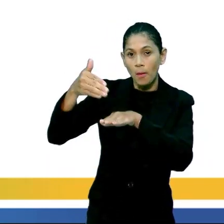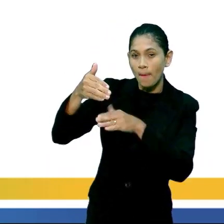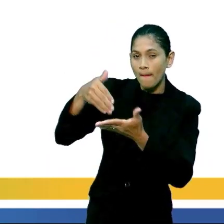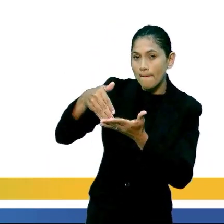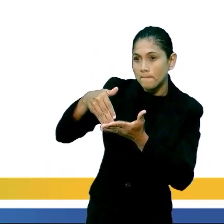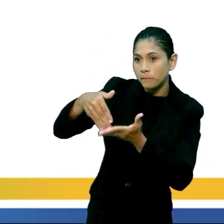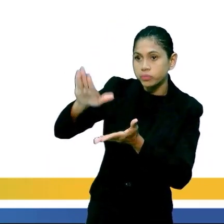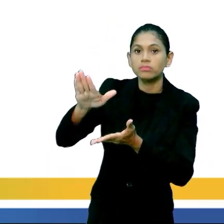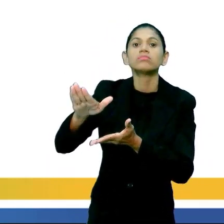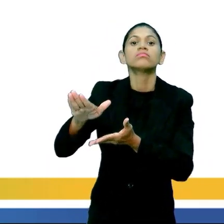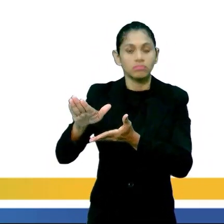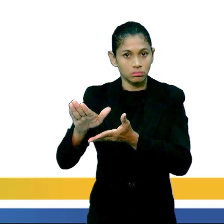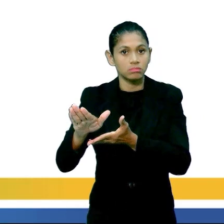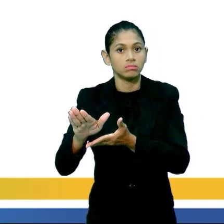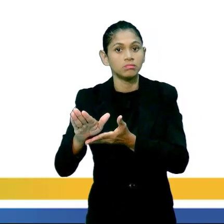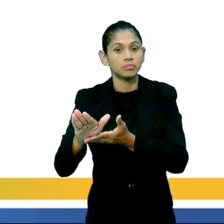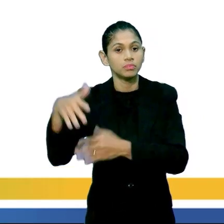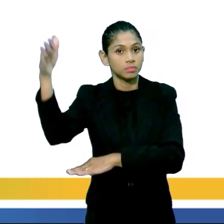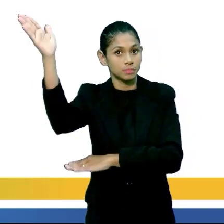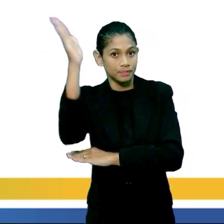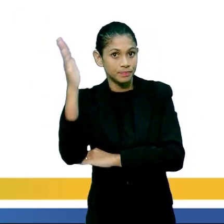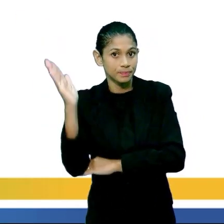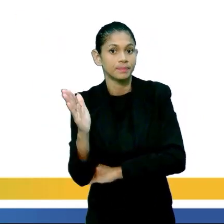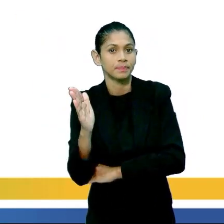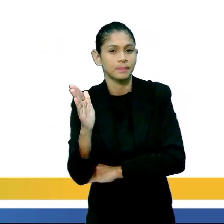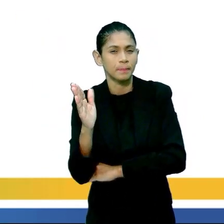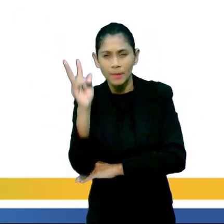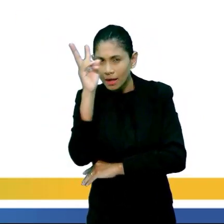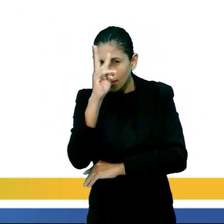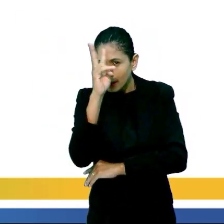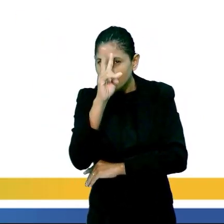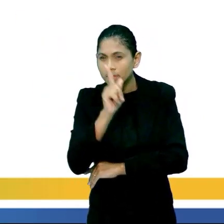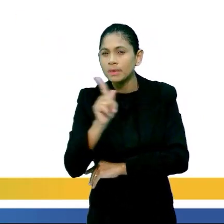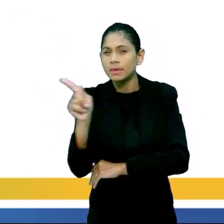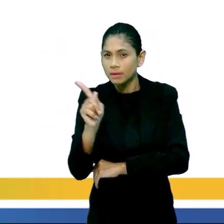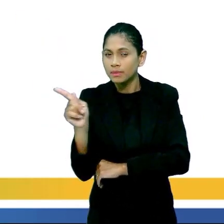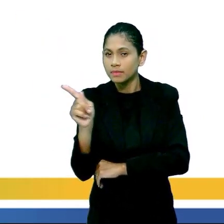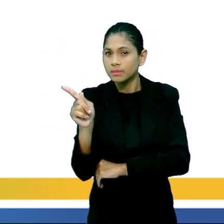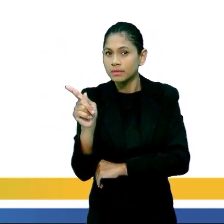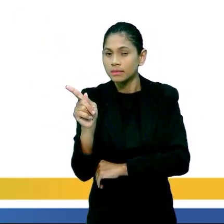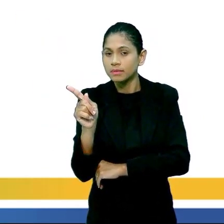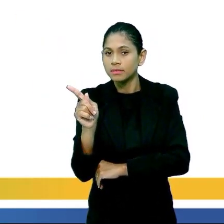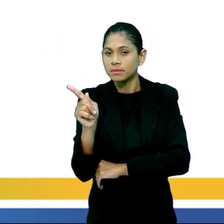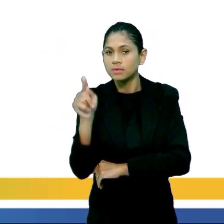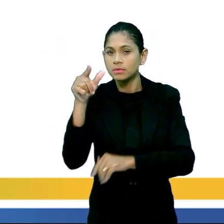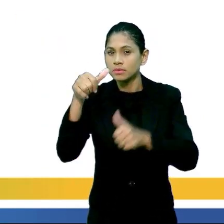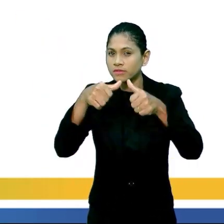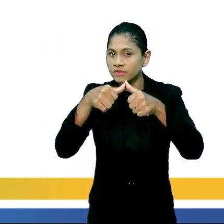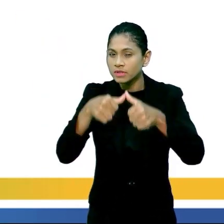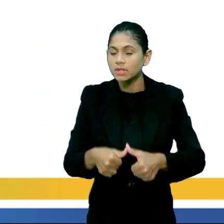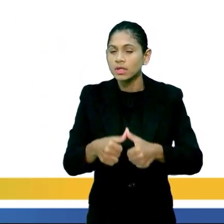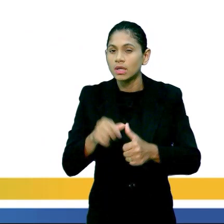do Brasil. E você lembra, né, que eles colonizaram, ficaram lá durante